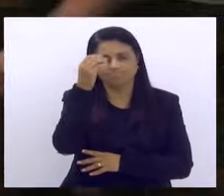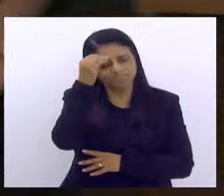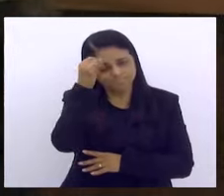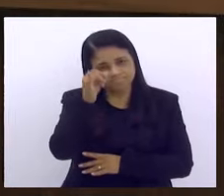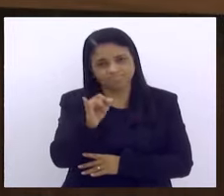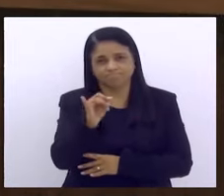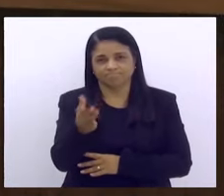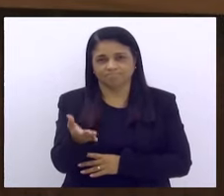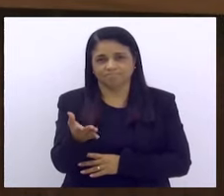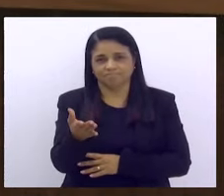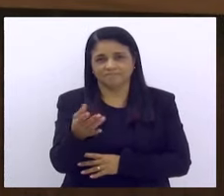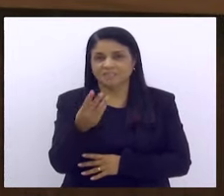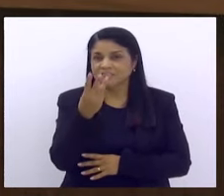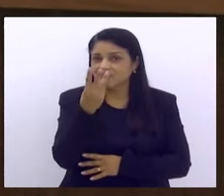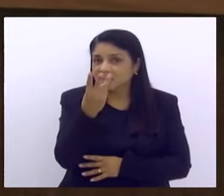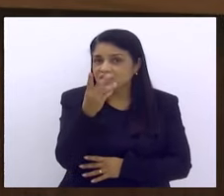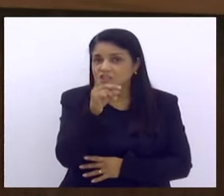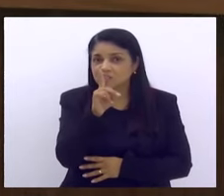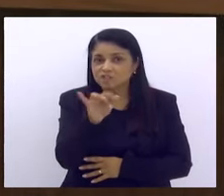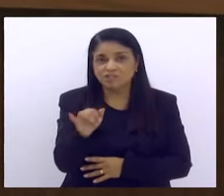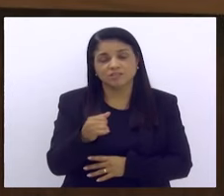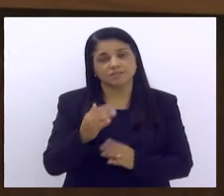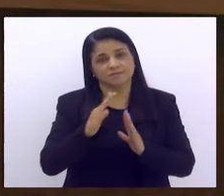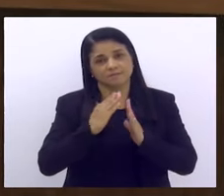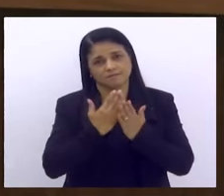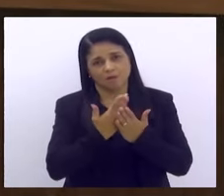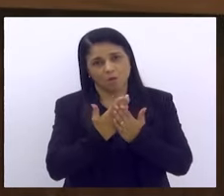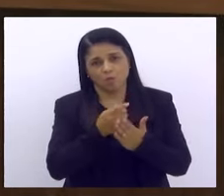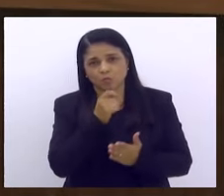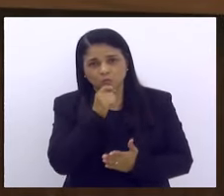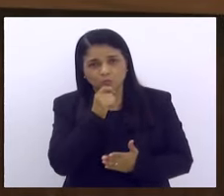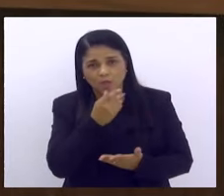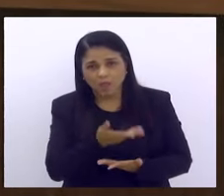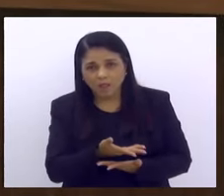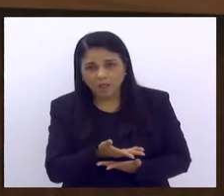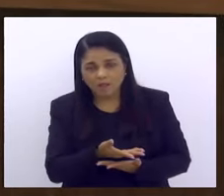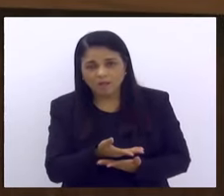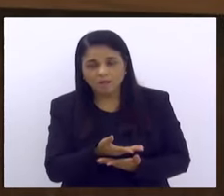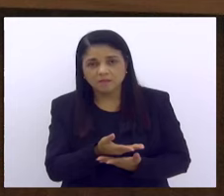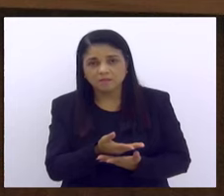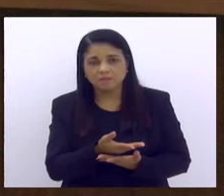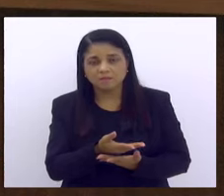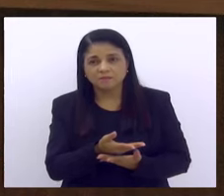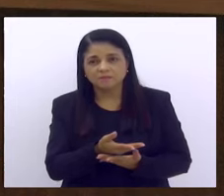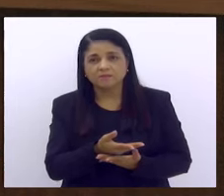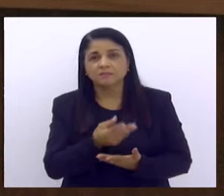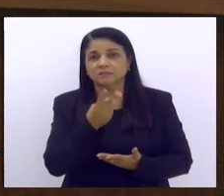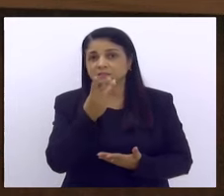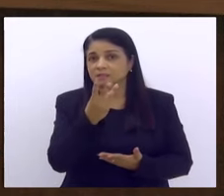ter 3 dias de aula, senhora presidenta, como não ter 3 dias